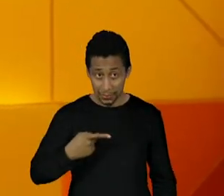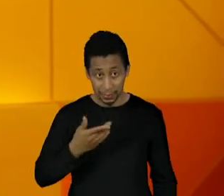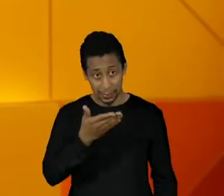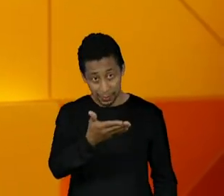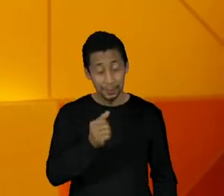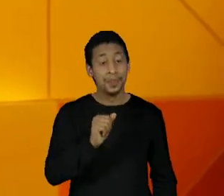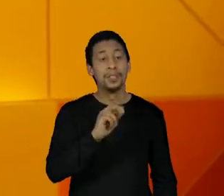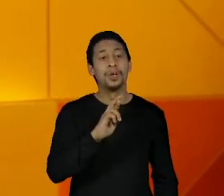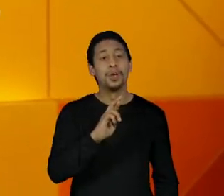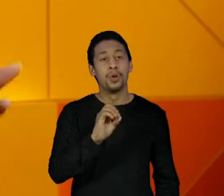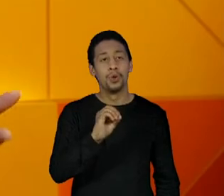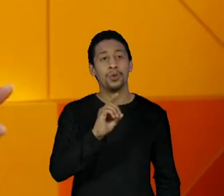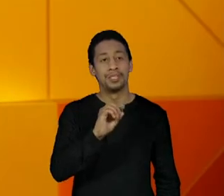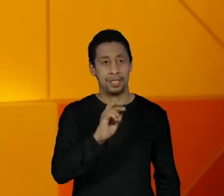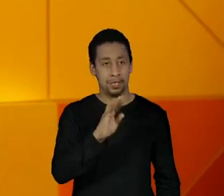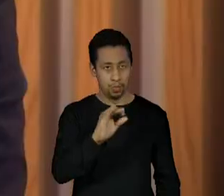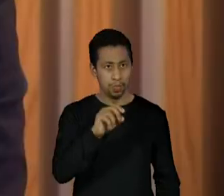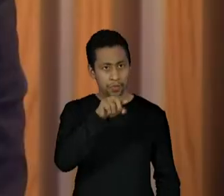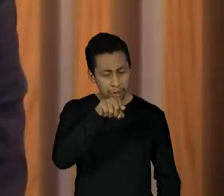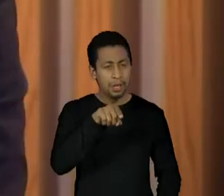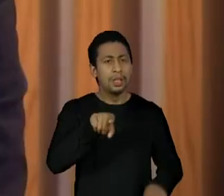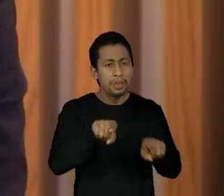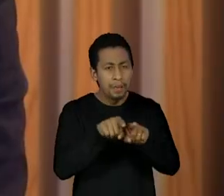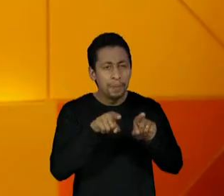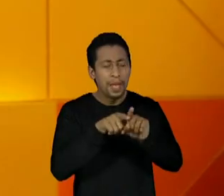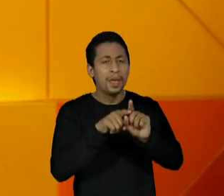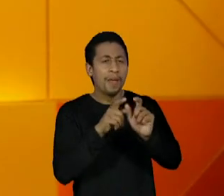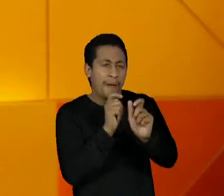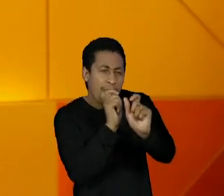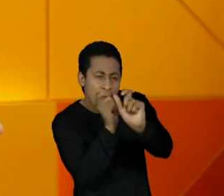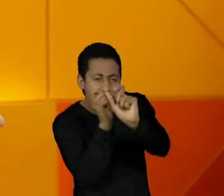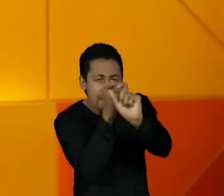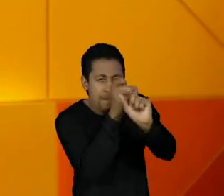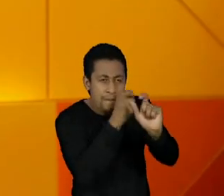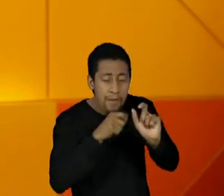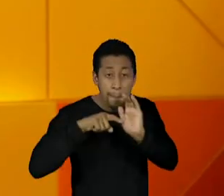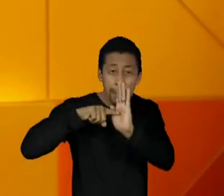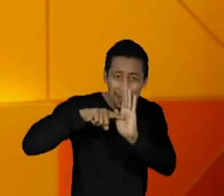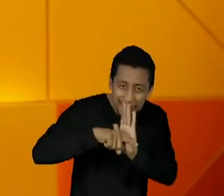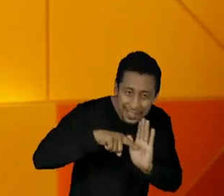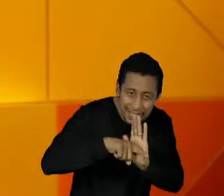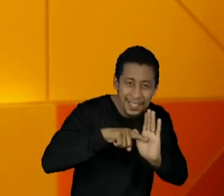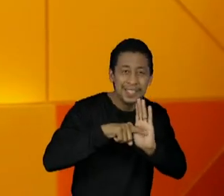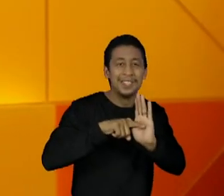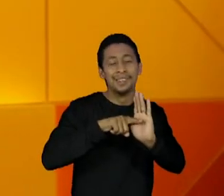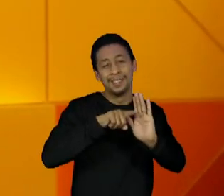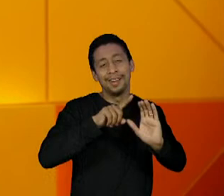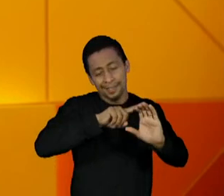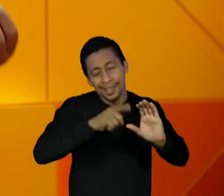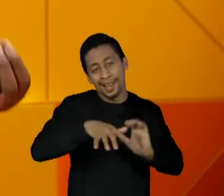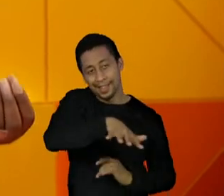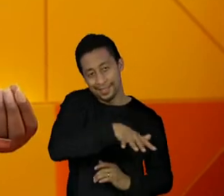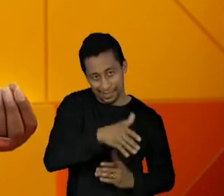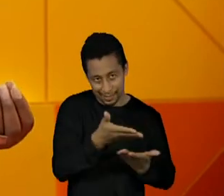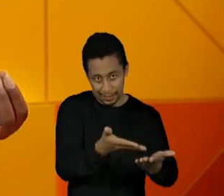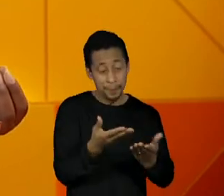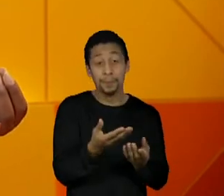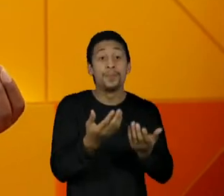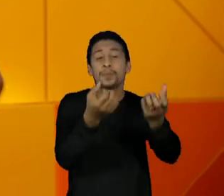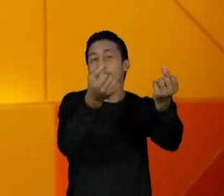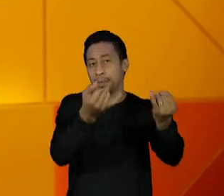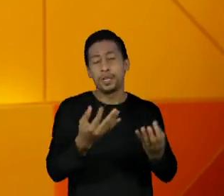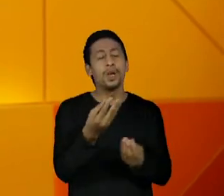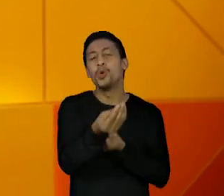ser pastor, também é arqueólogo, um cientista. De que maneira que a gente pode olhar para essa nova representação desse